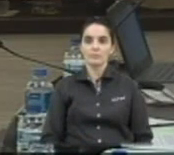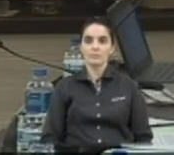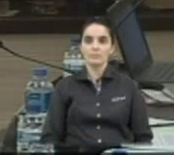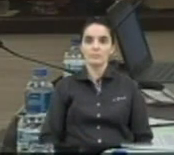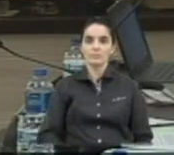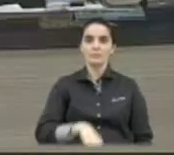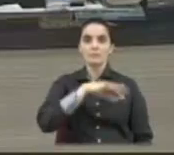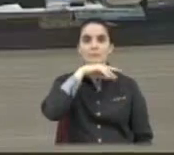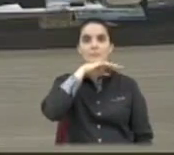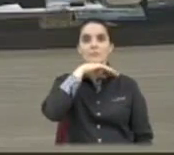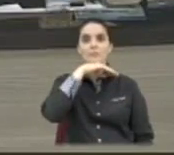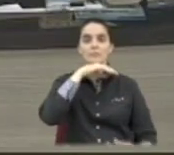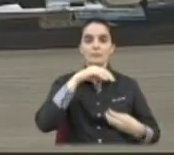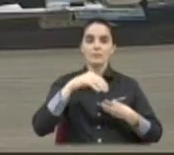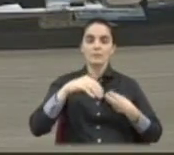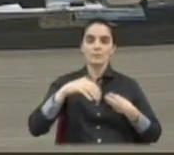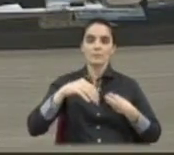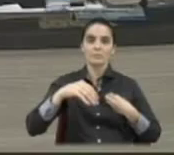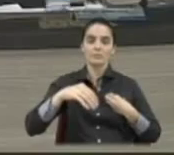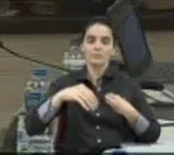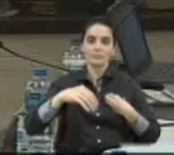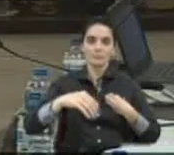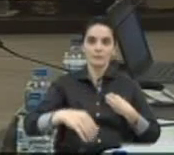André Henrique da Silva. Presente.